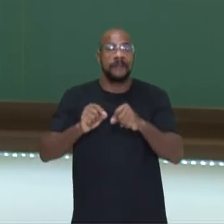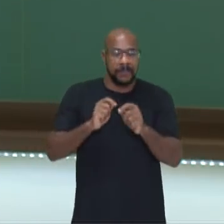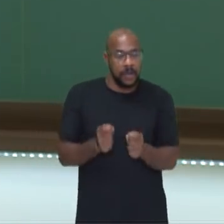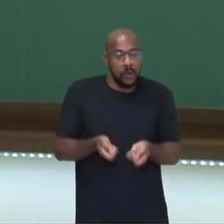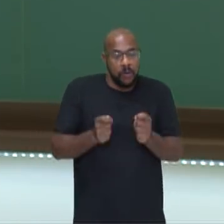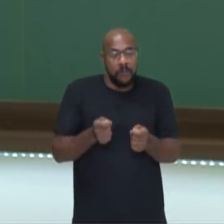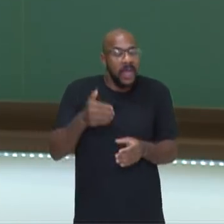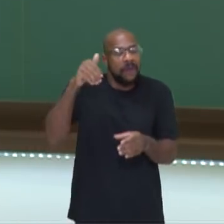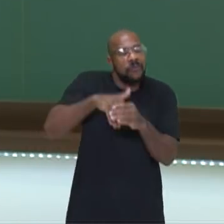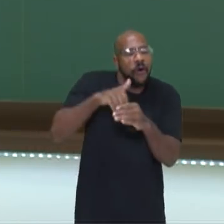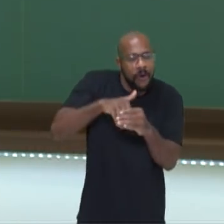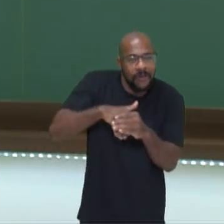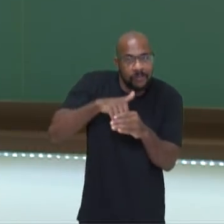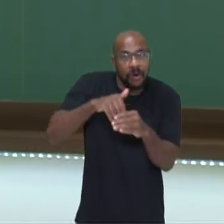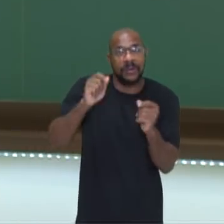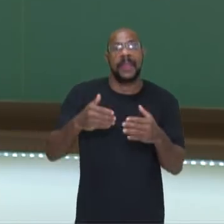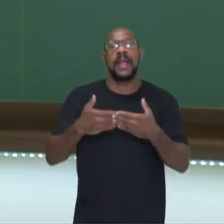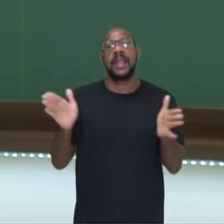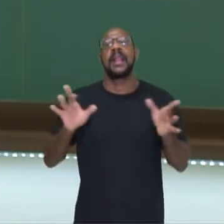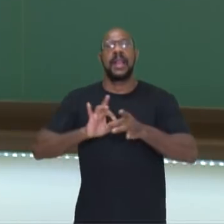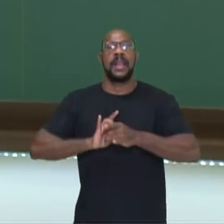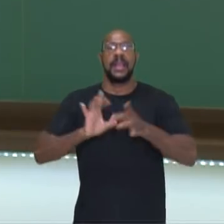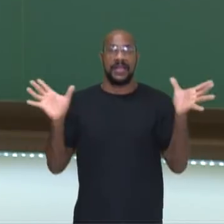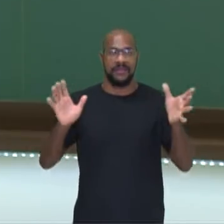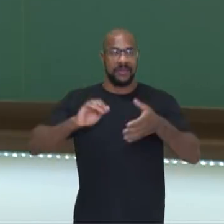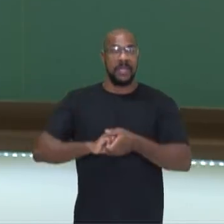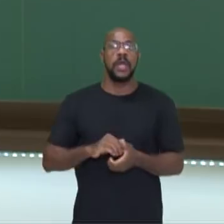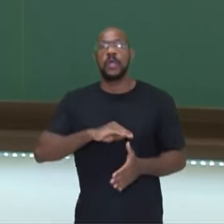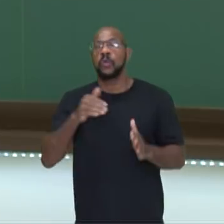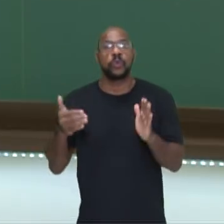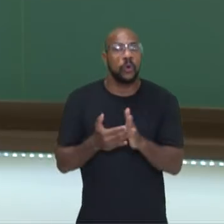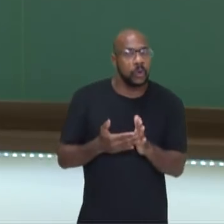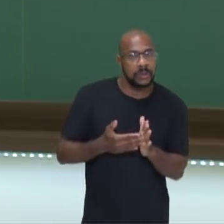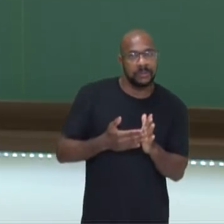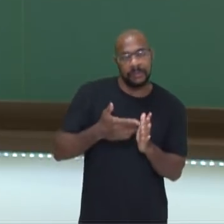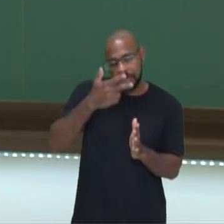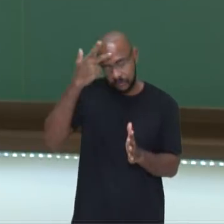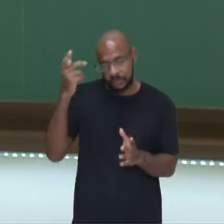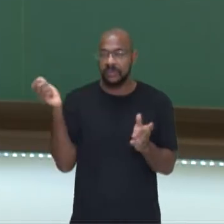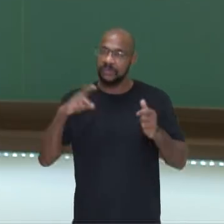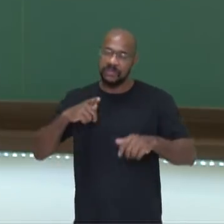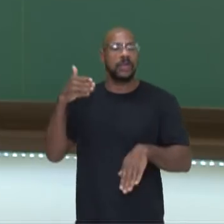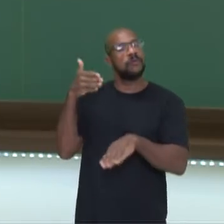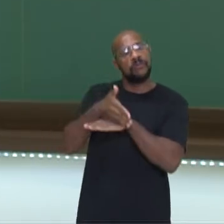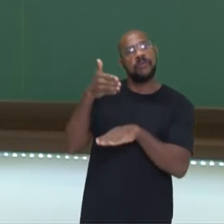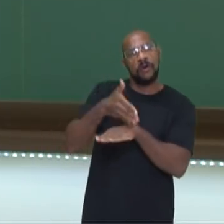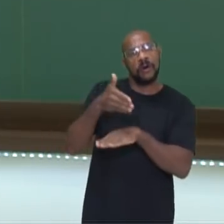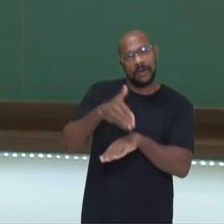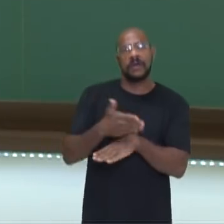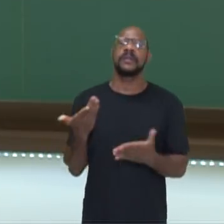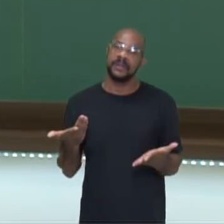voto era aberto. Todas as pessoas tinham acesso a saber em quem você